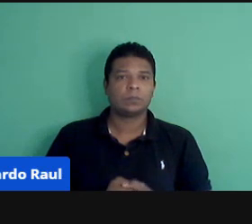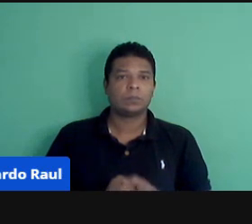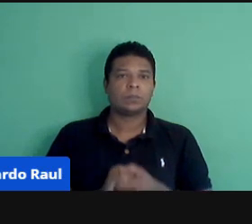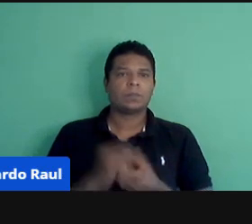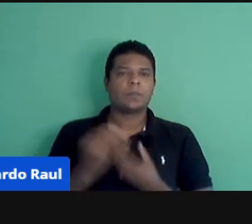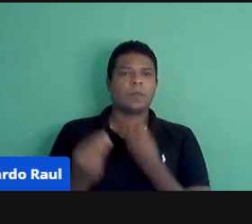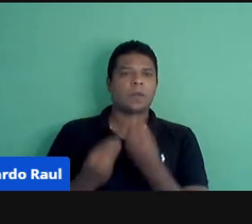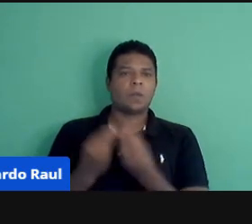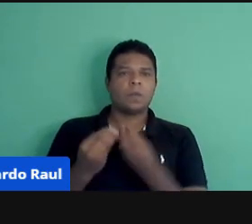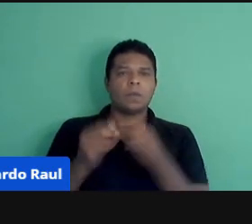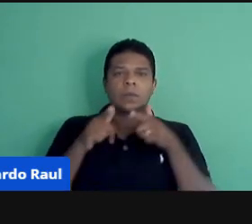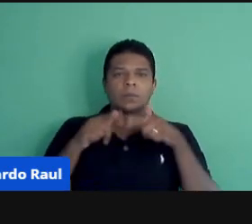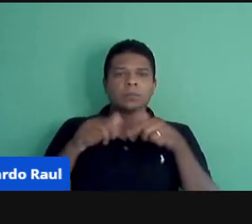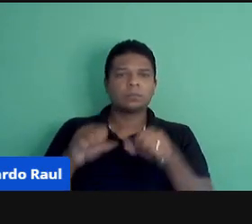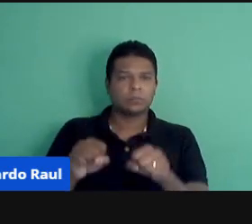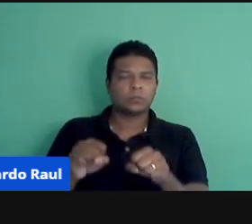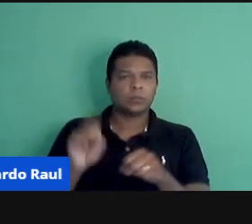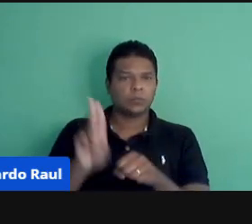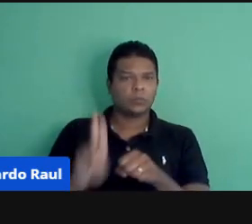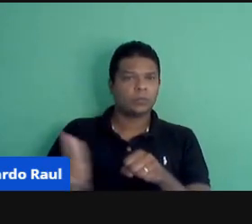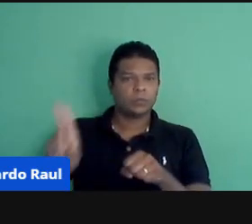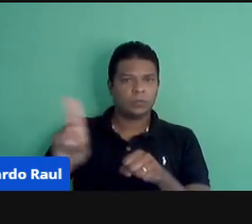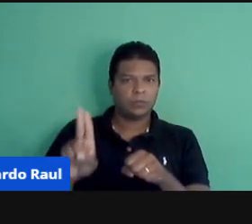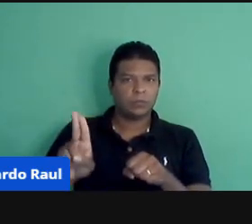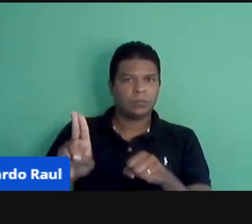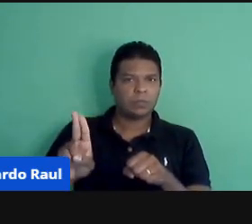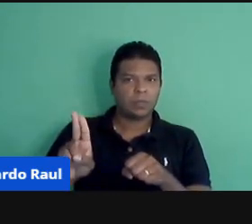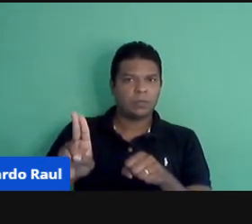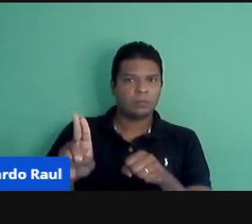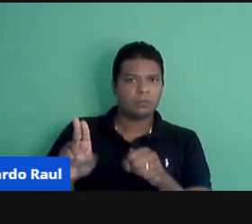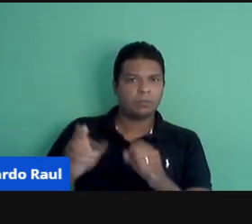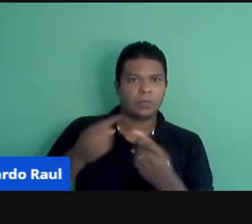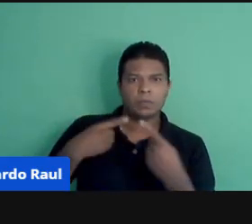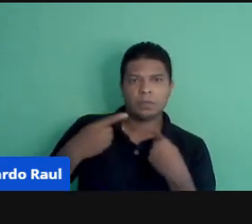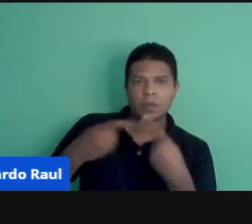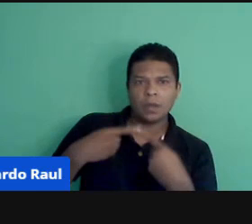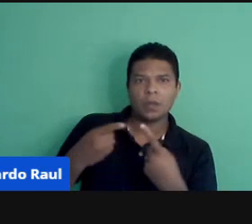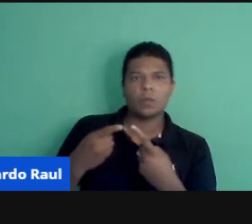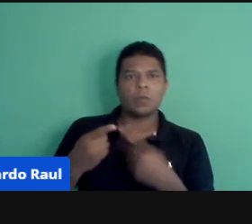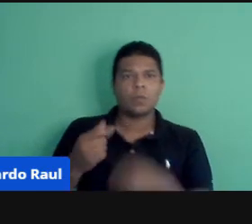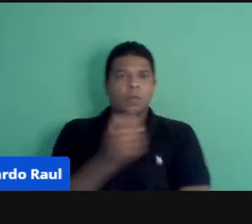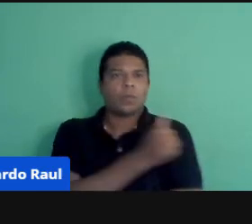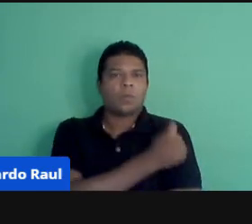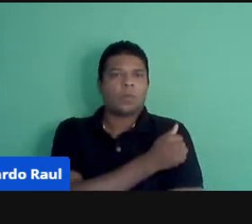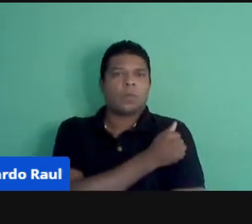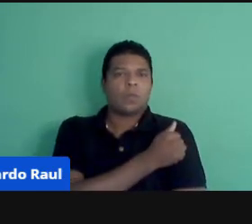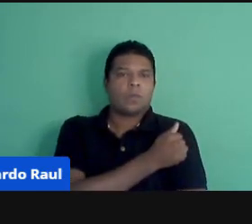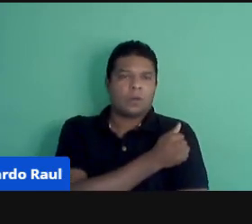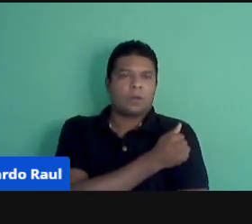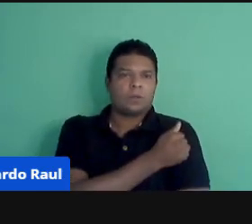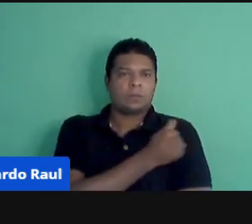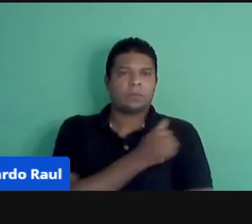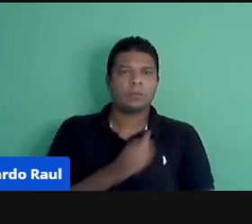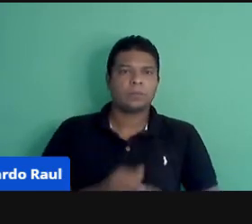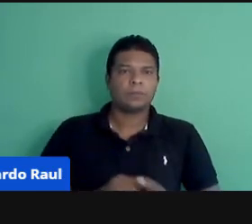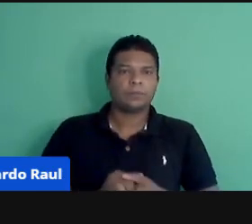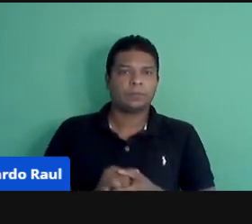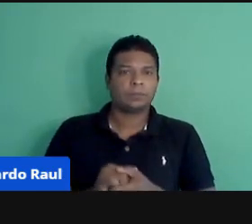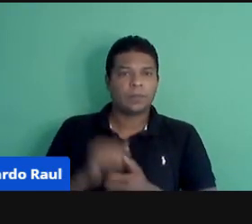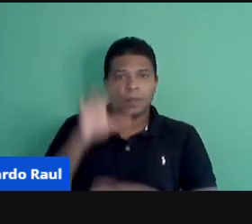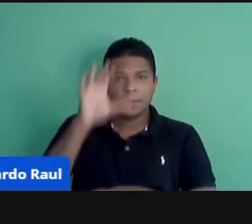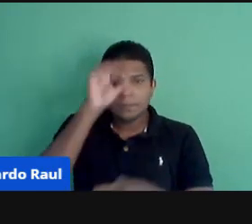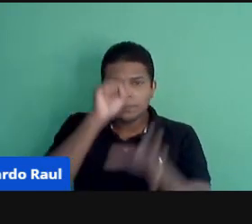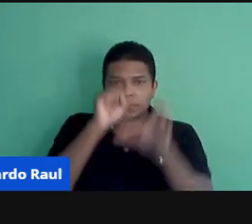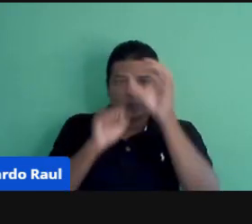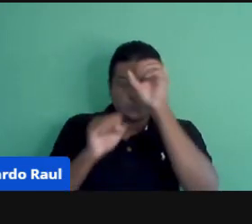como que a linguagem que vocês usam para dialogar com o aluno tem produzido efeitos na aprendizagem